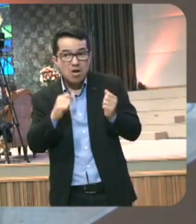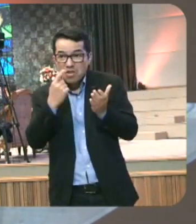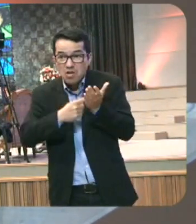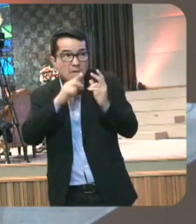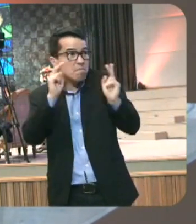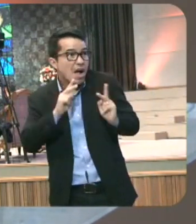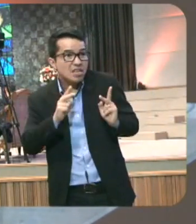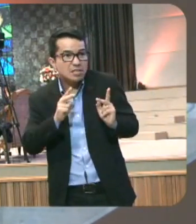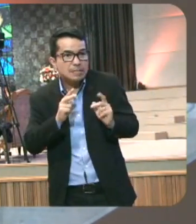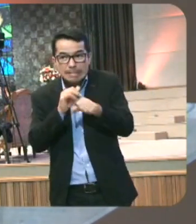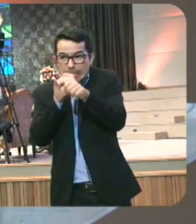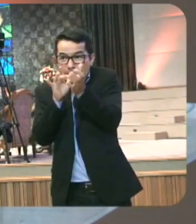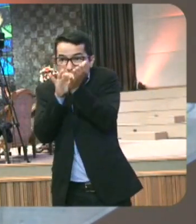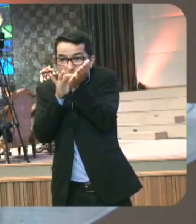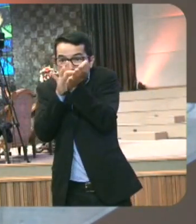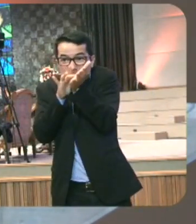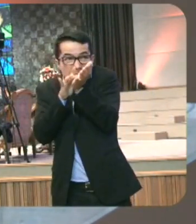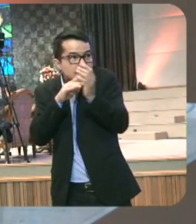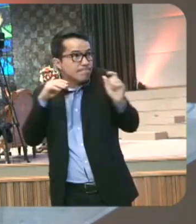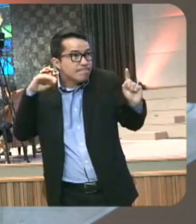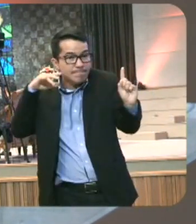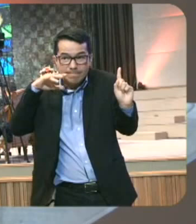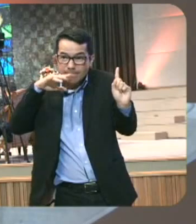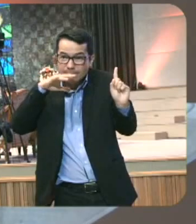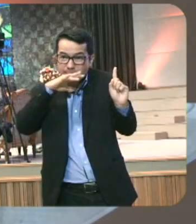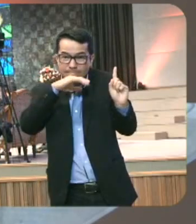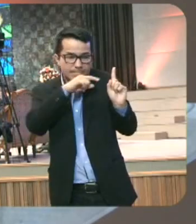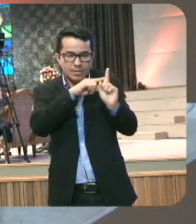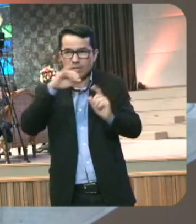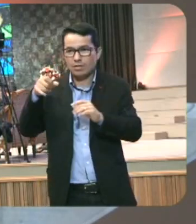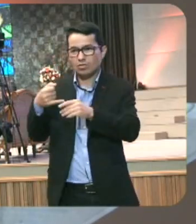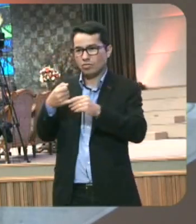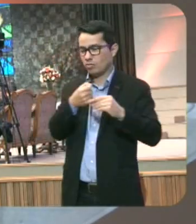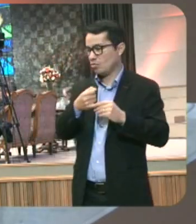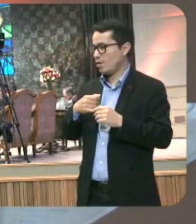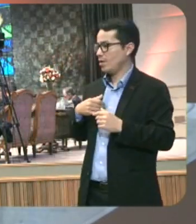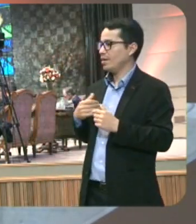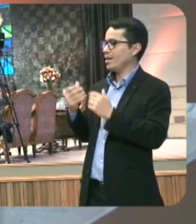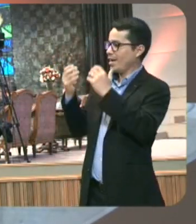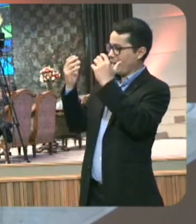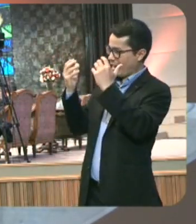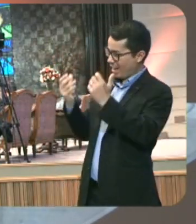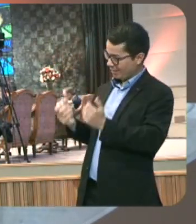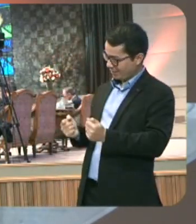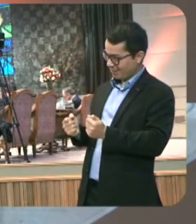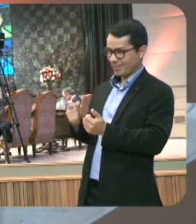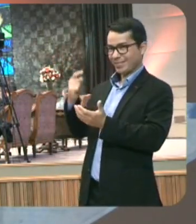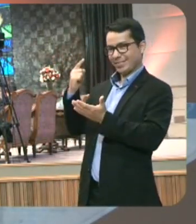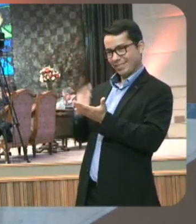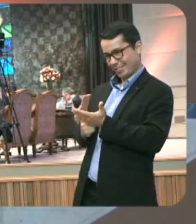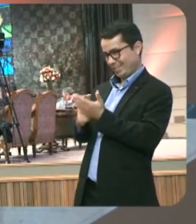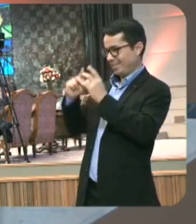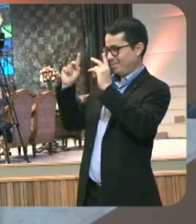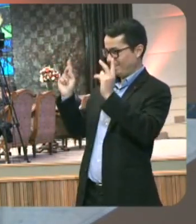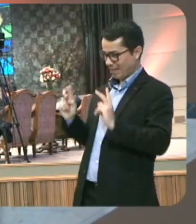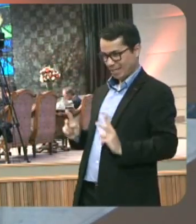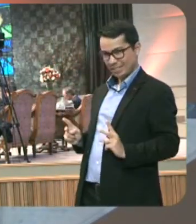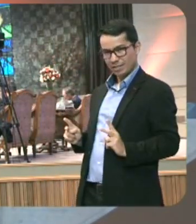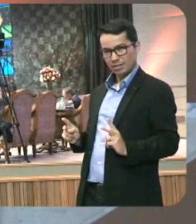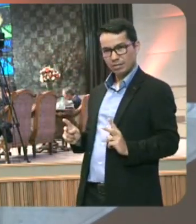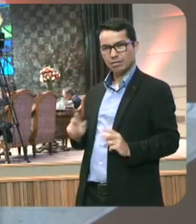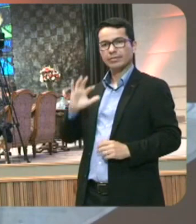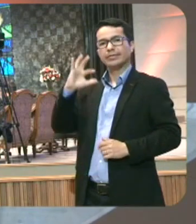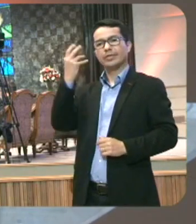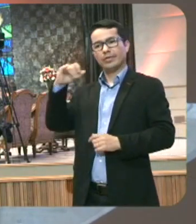fizeram um acordo de paz. E Josué caiu, não é, nesse processo. E a gente começou a estudar esse